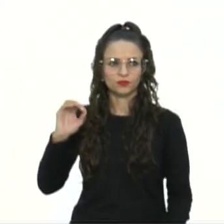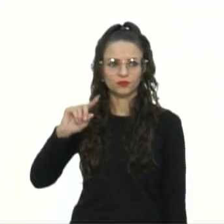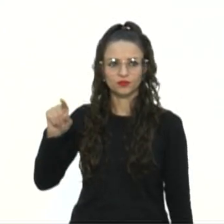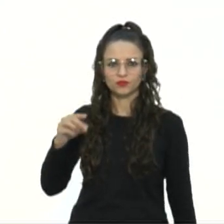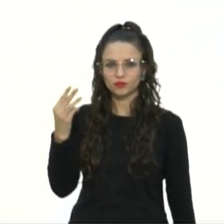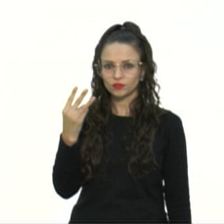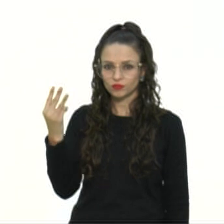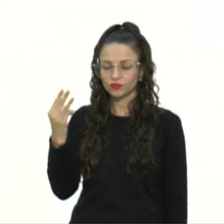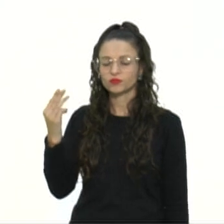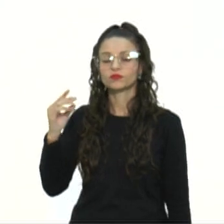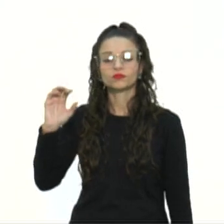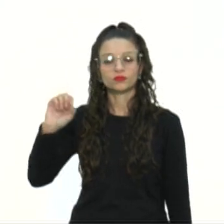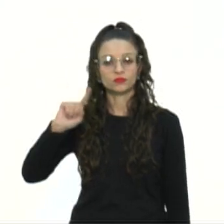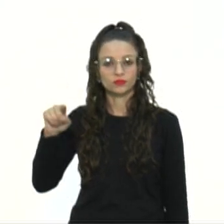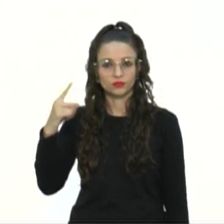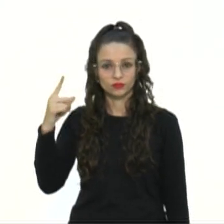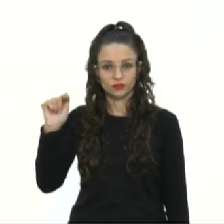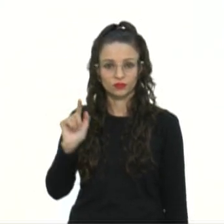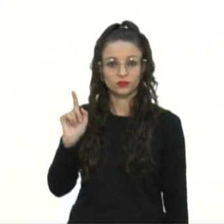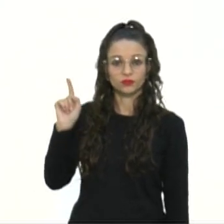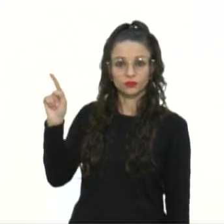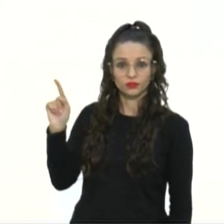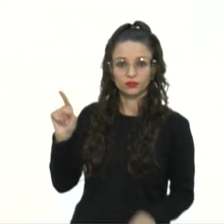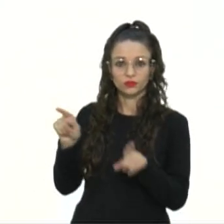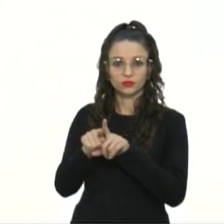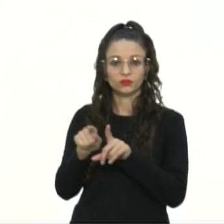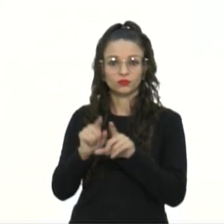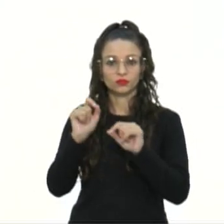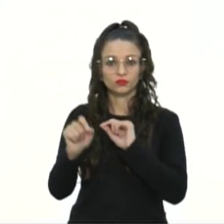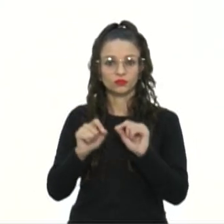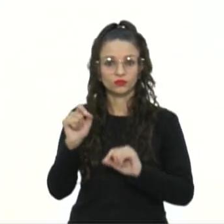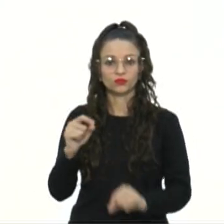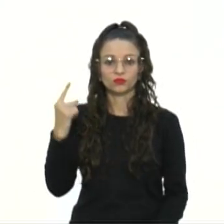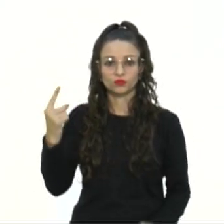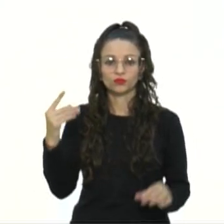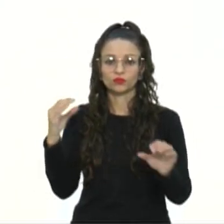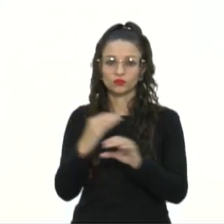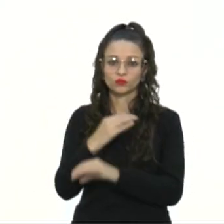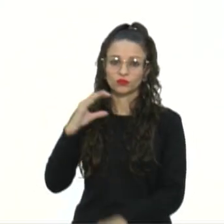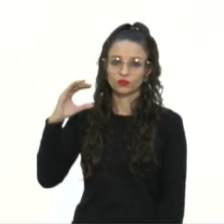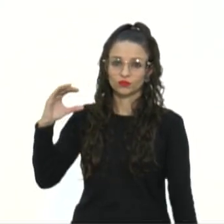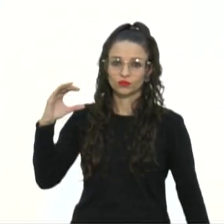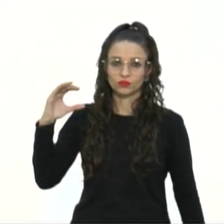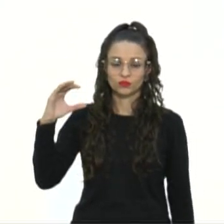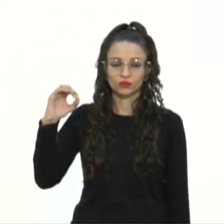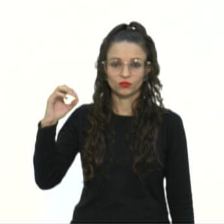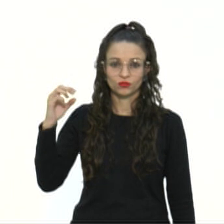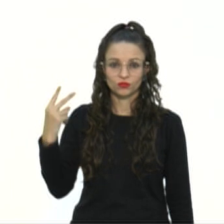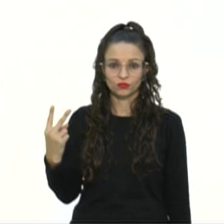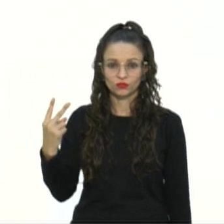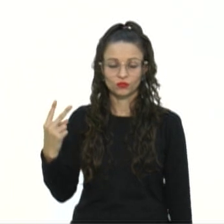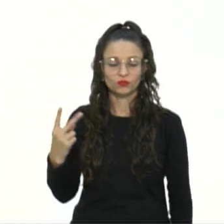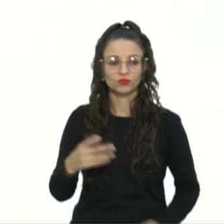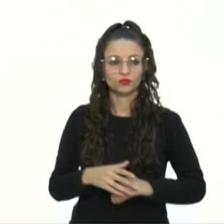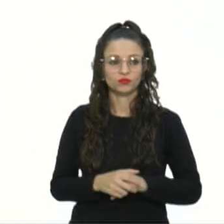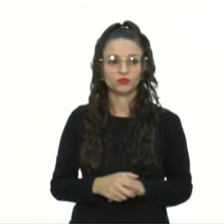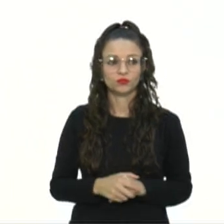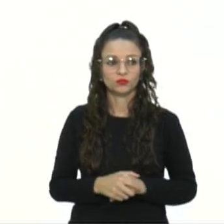com 0,17, e lá do outro lado eu vou precisar de 1 inteiro de CO2, então eu vou eliminar esse meio